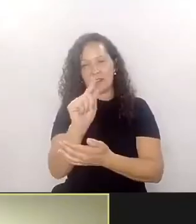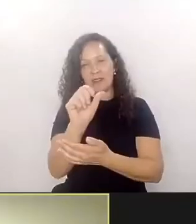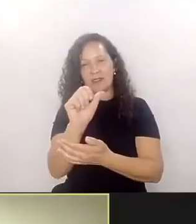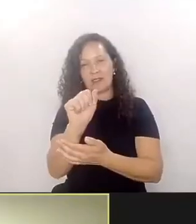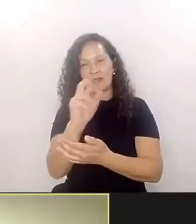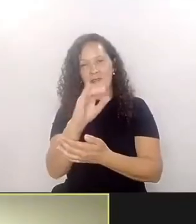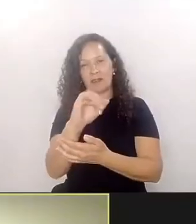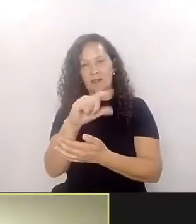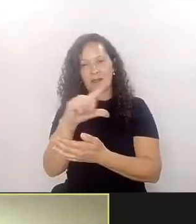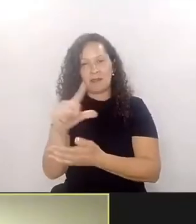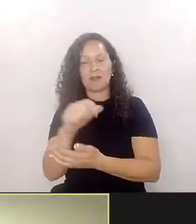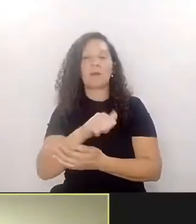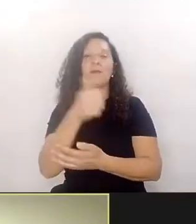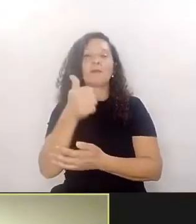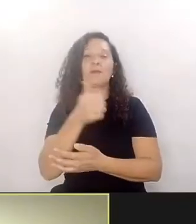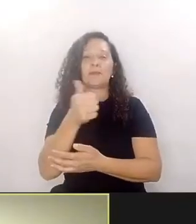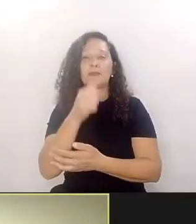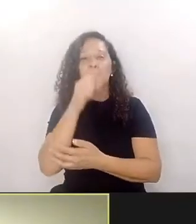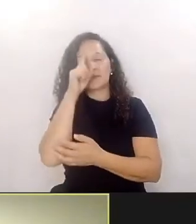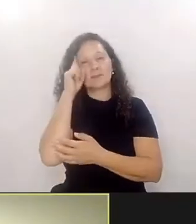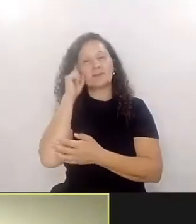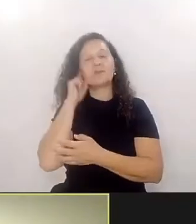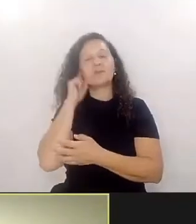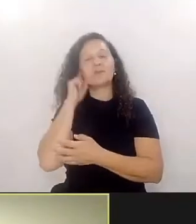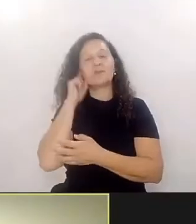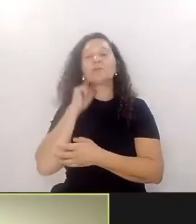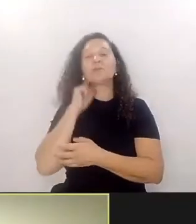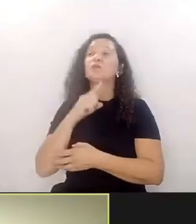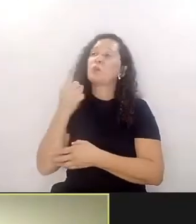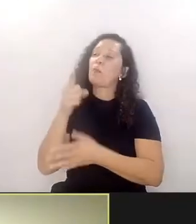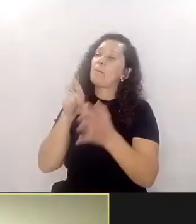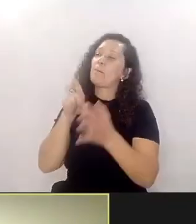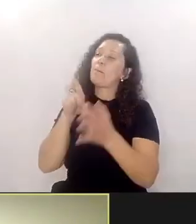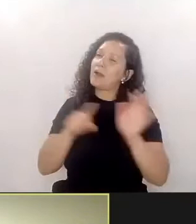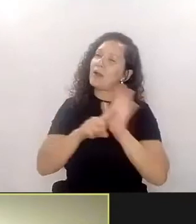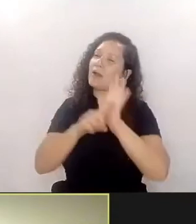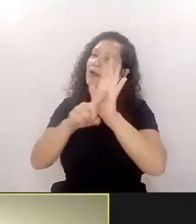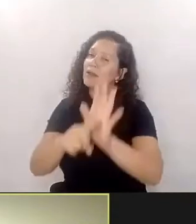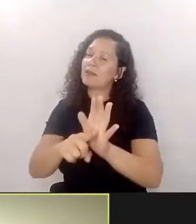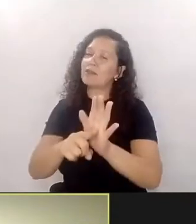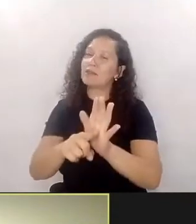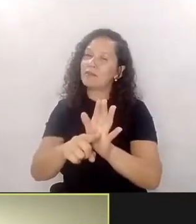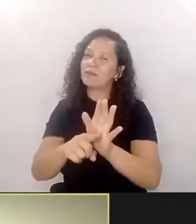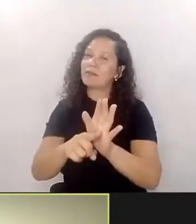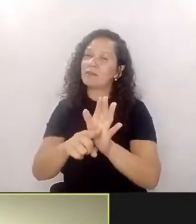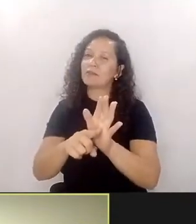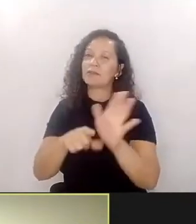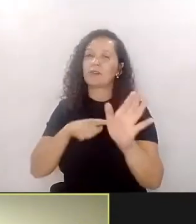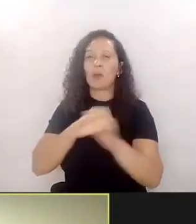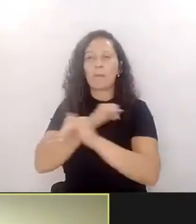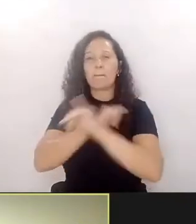que pergunta se esse material que você apresentou está publicado no livro.